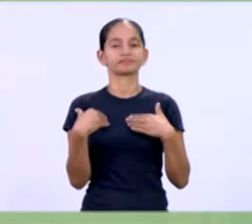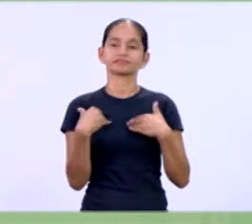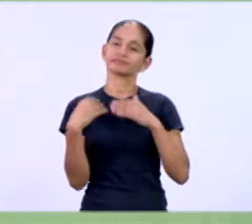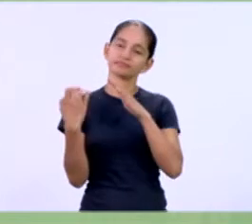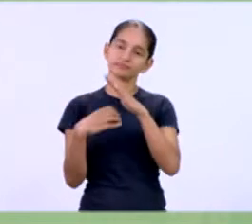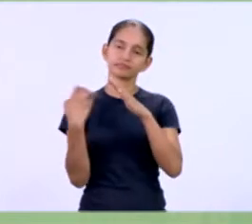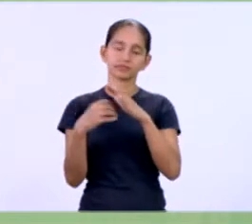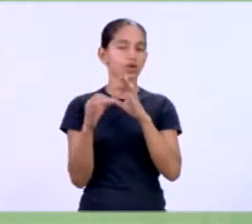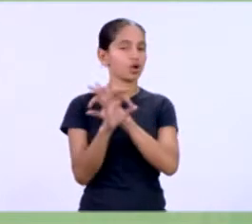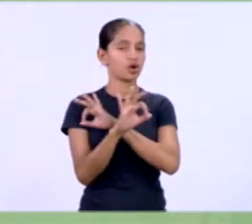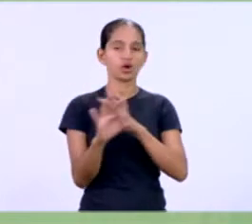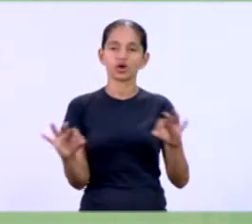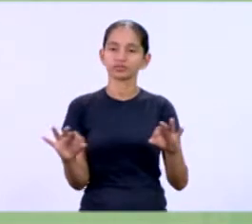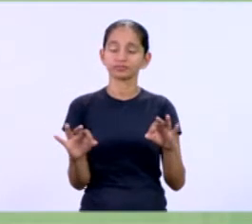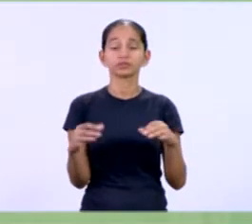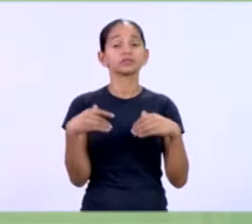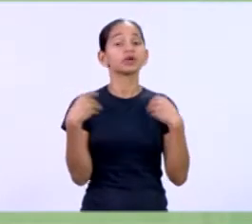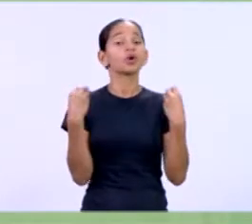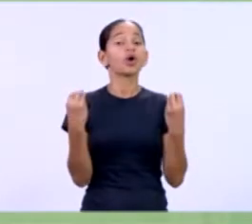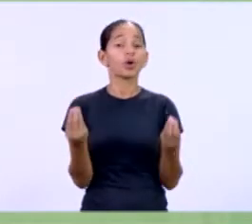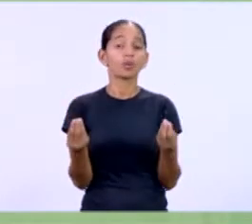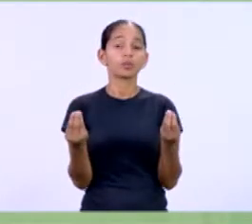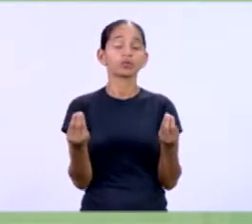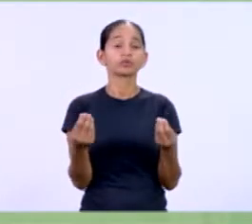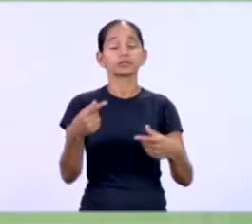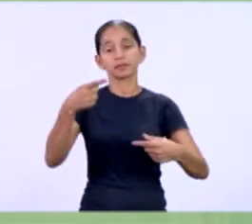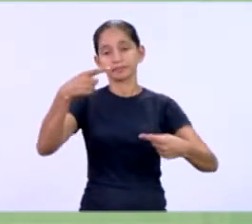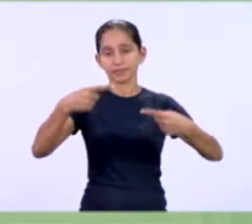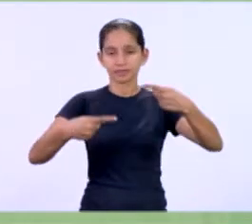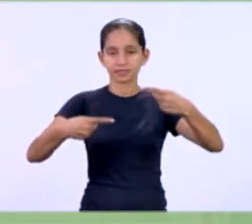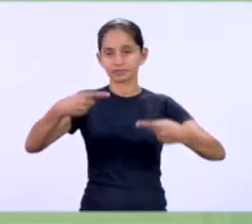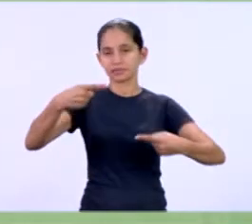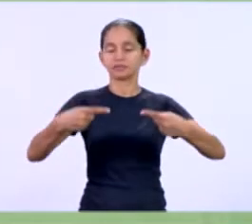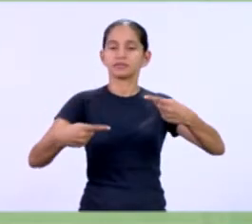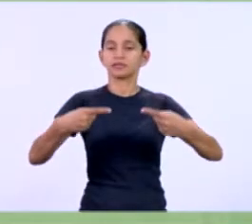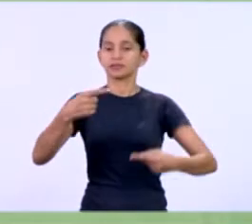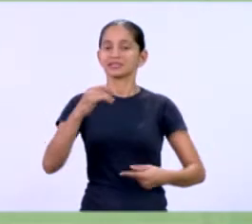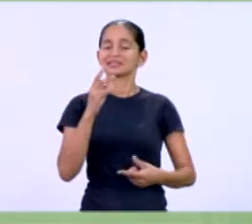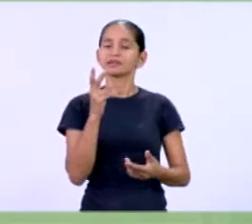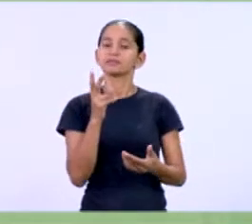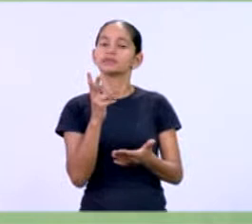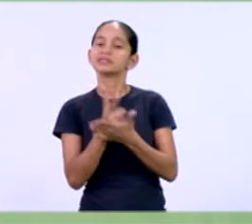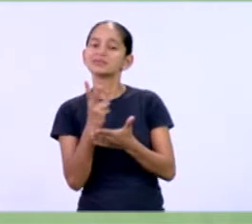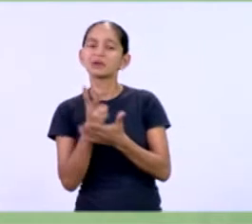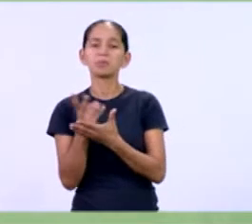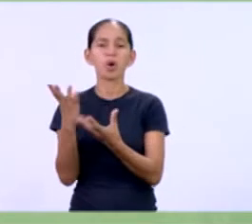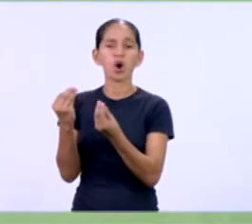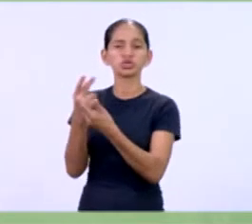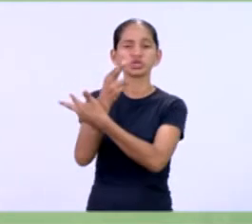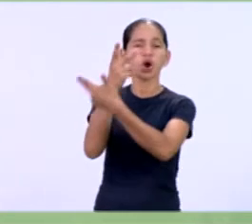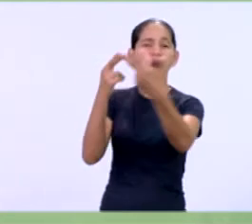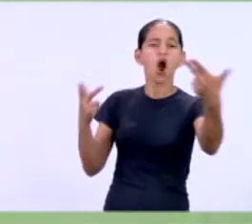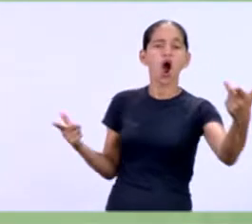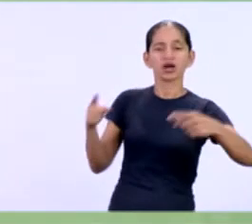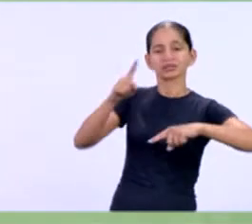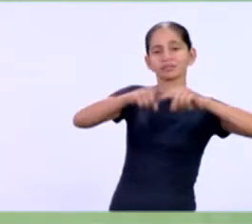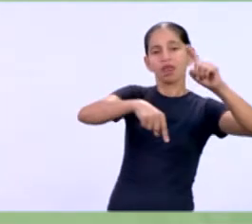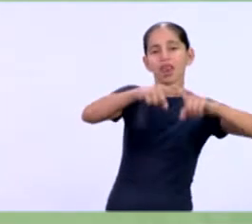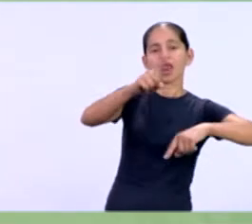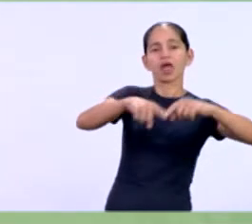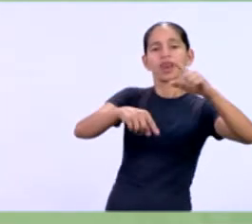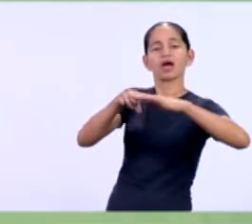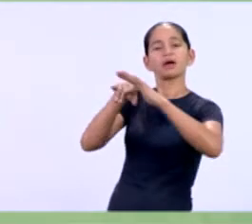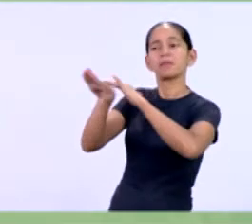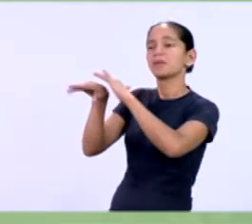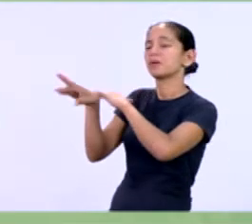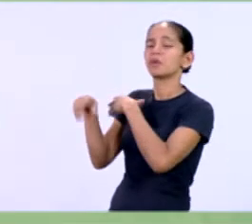né? Então, não é uma boa política para a organização está tendo lá aquele monte de estoque acumulado. Por quê? Porque